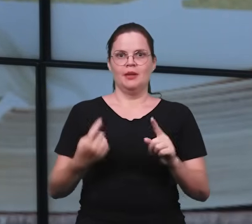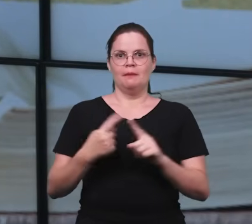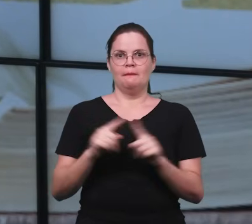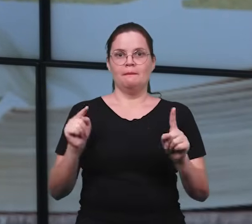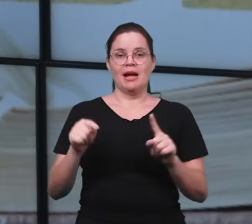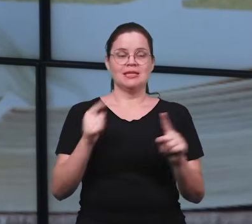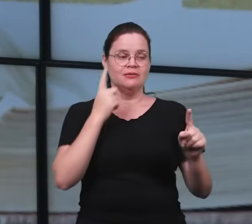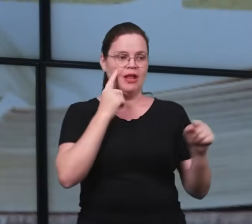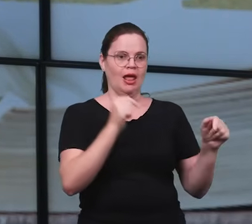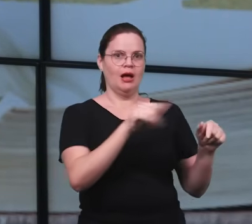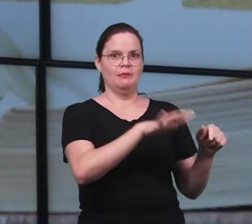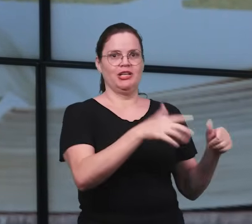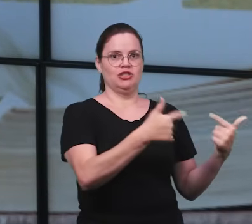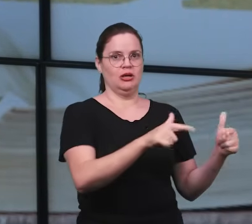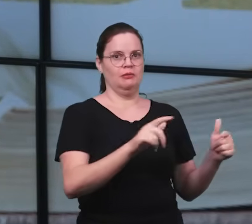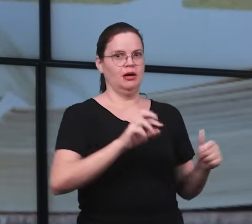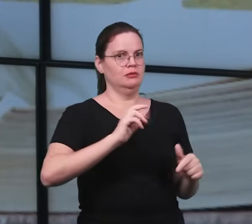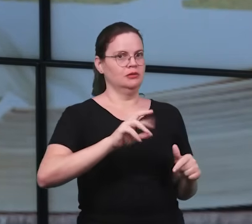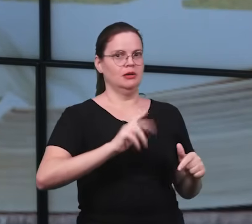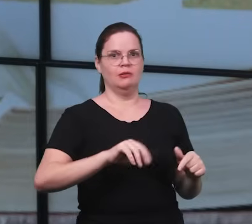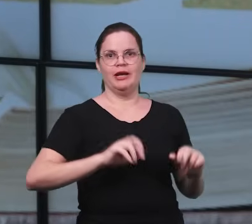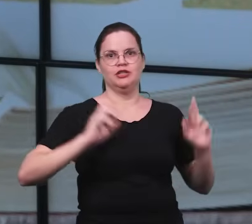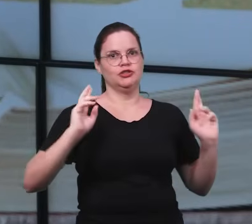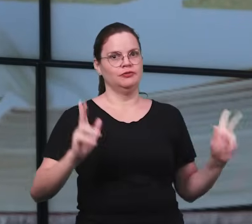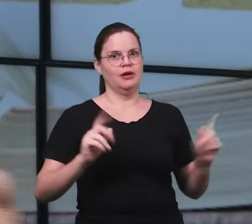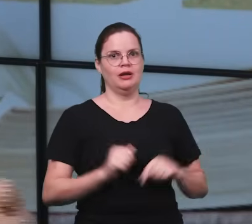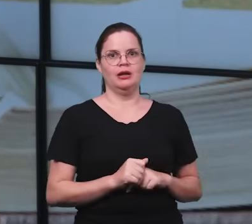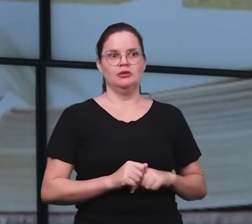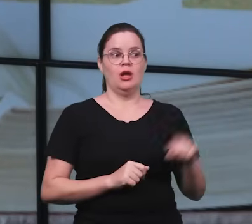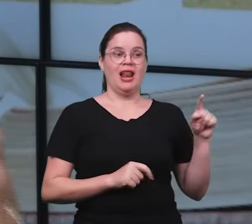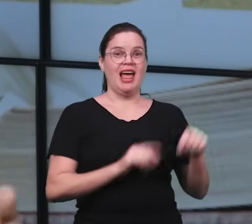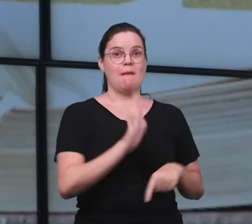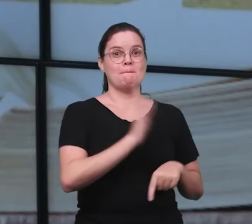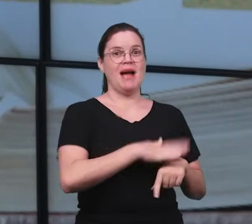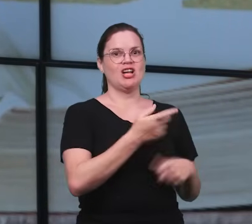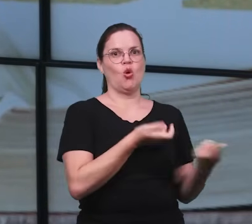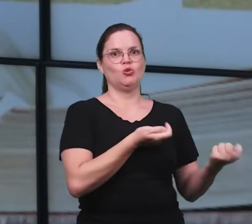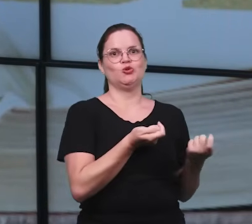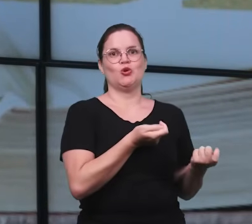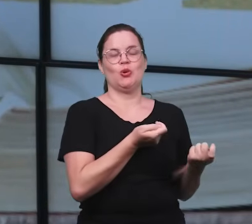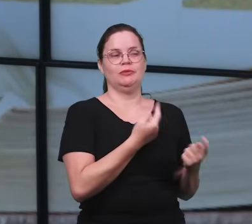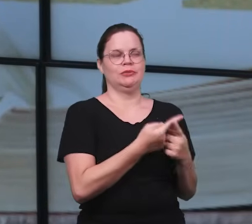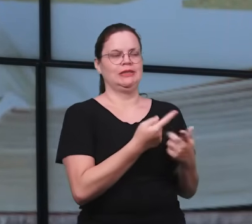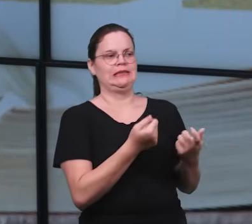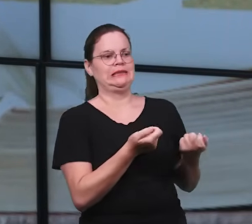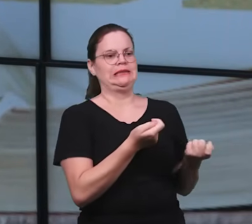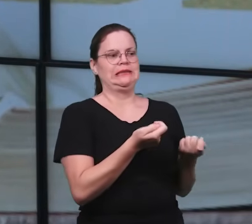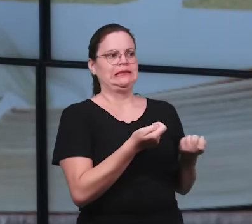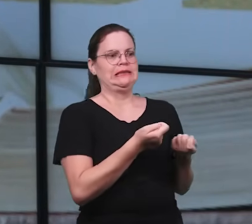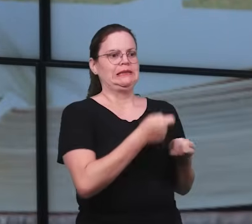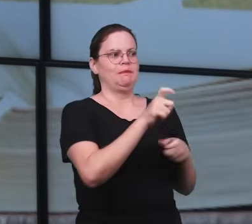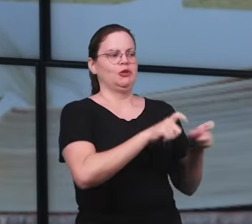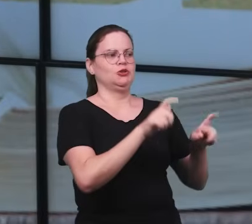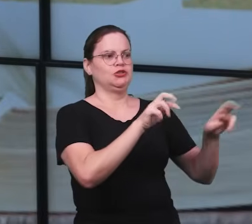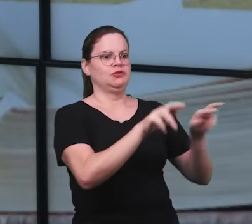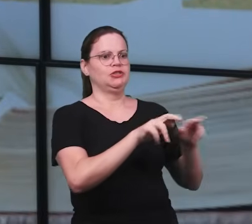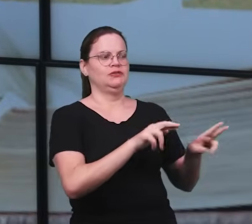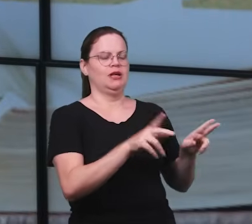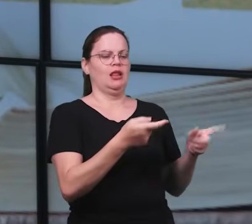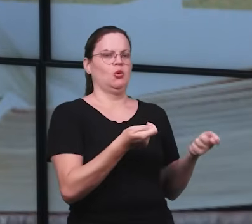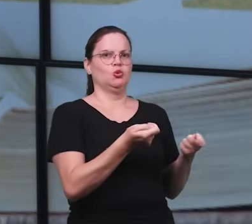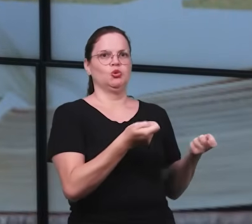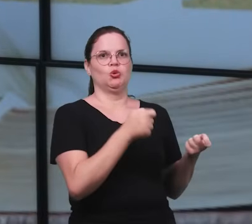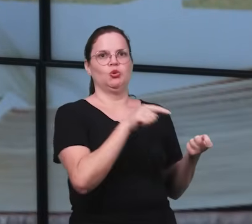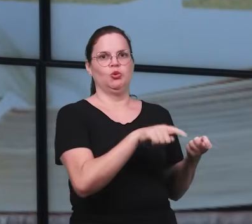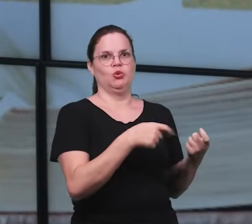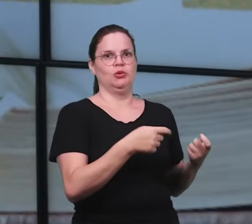assim. No ambiente de trabalho, nós conversamos e lidamos com pessoas diferentes. E lá nós temos que ter